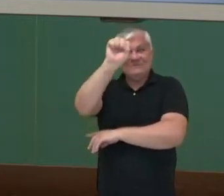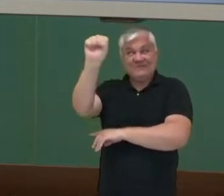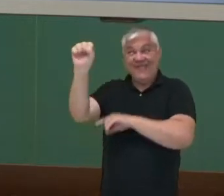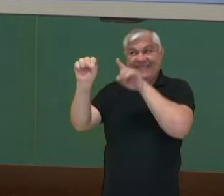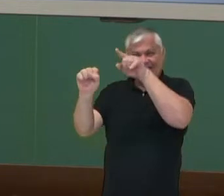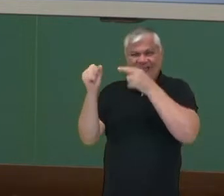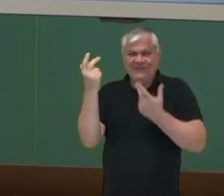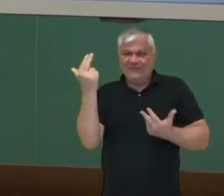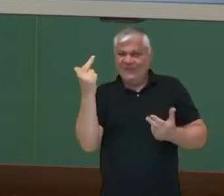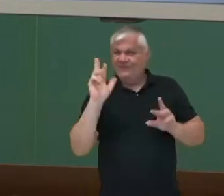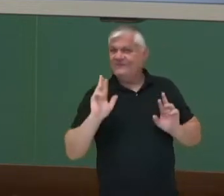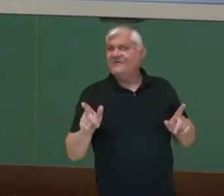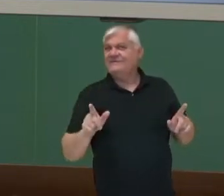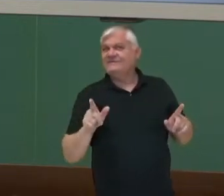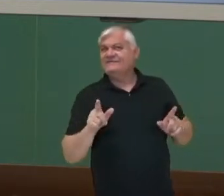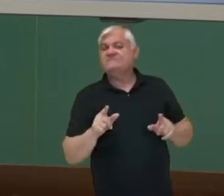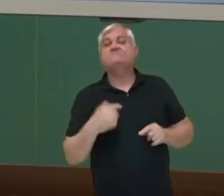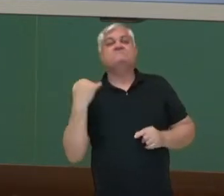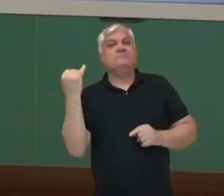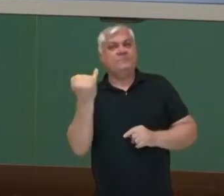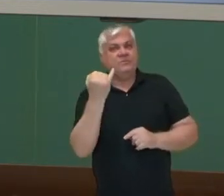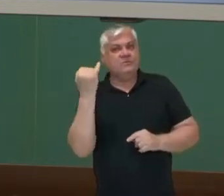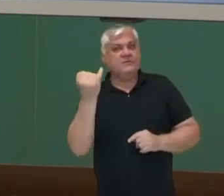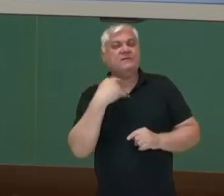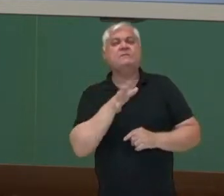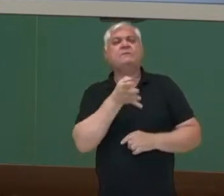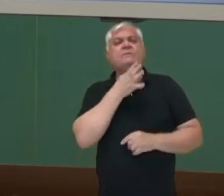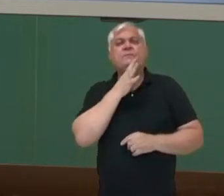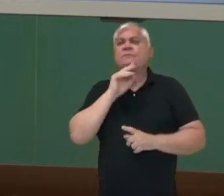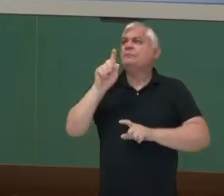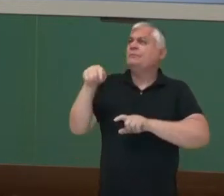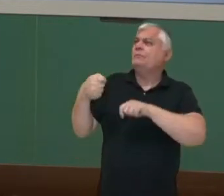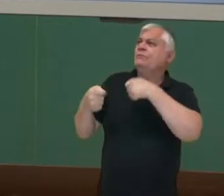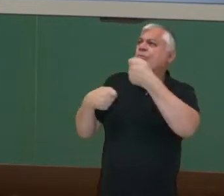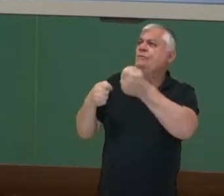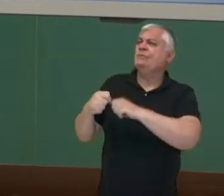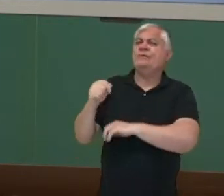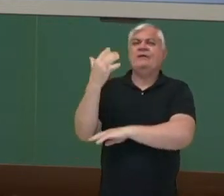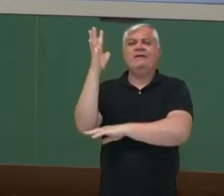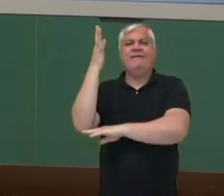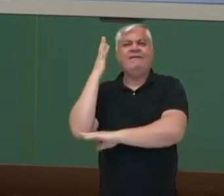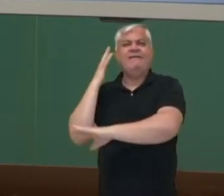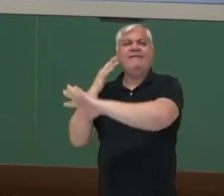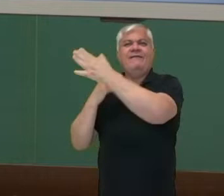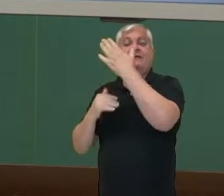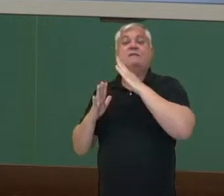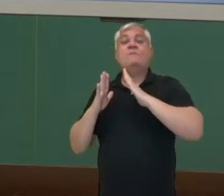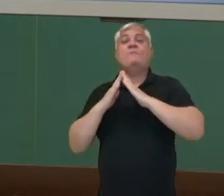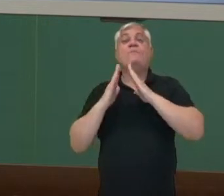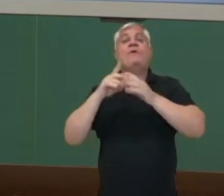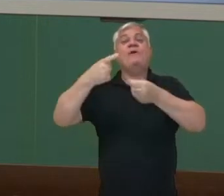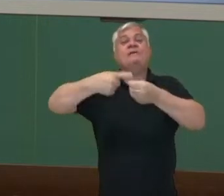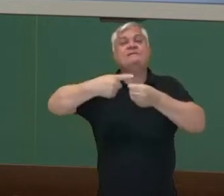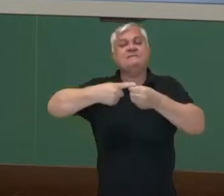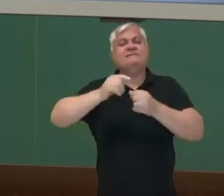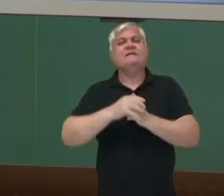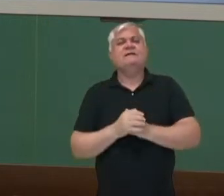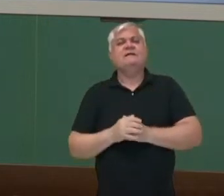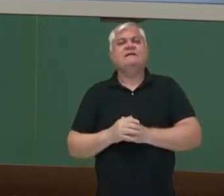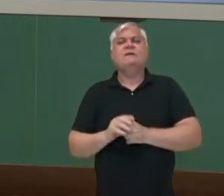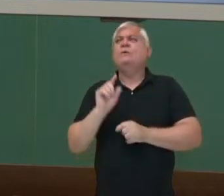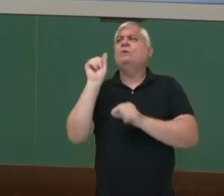comparação. E é importante a gente conhecer o tipo de vegetação da nossa cidade, né, do nosso município, enfim. Qual